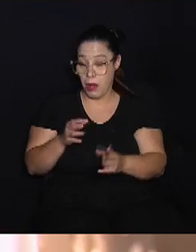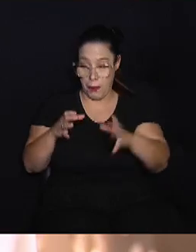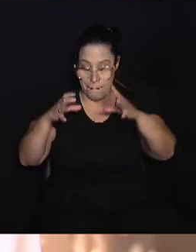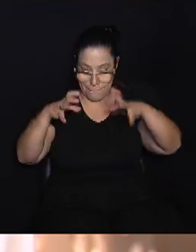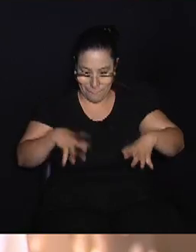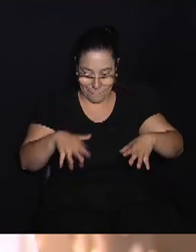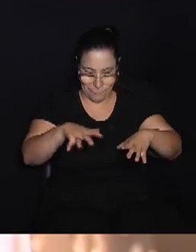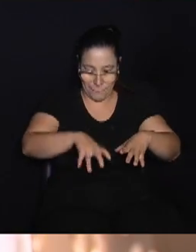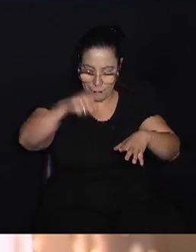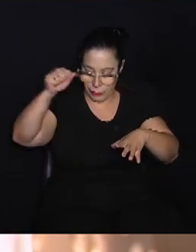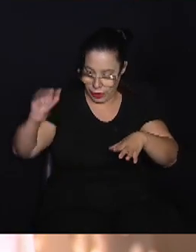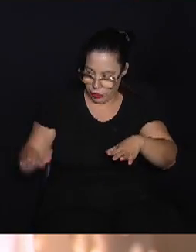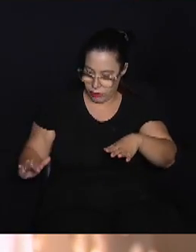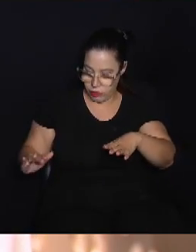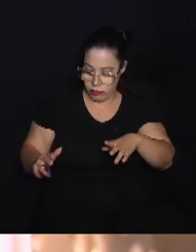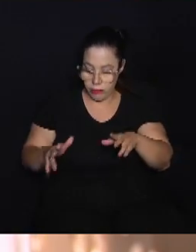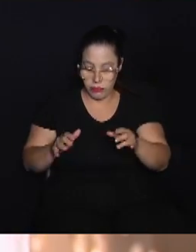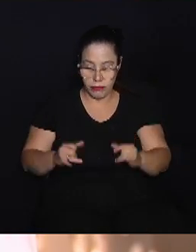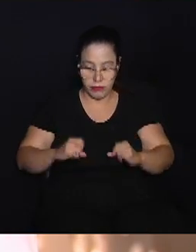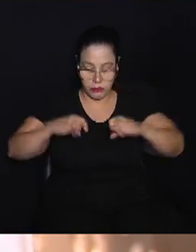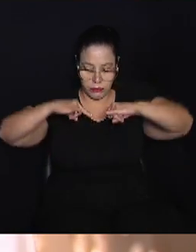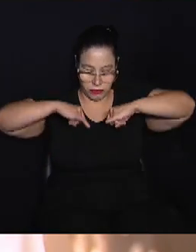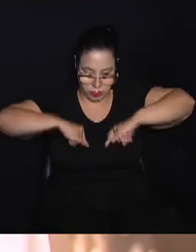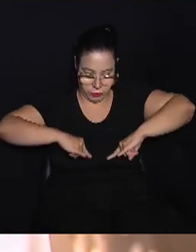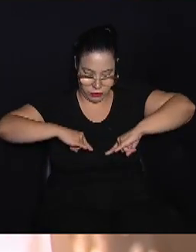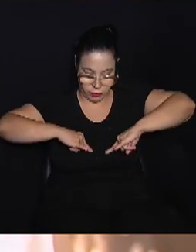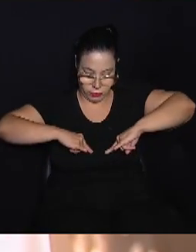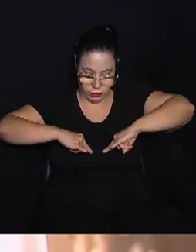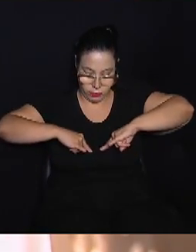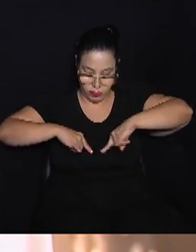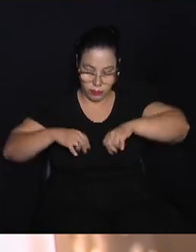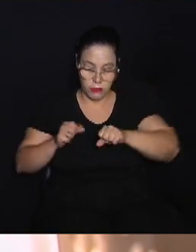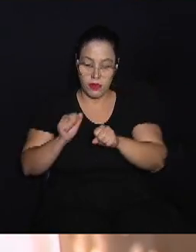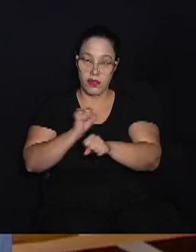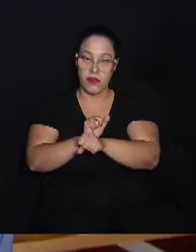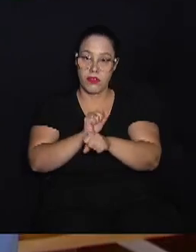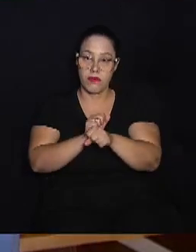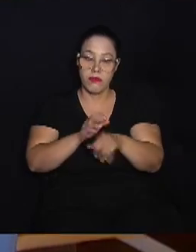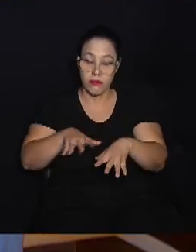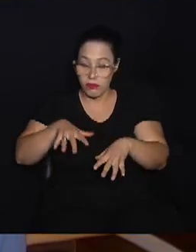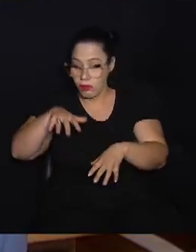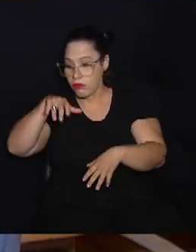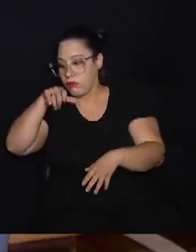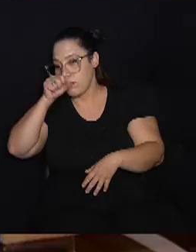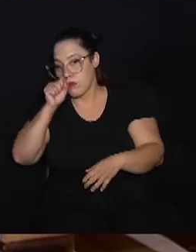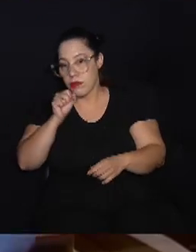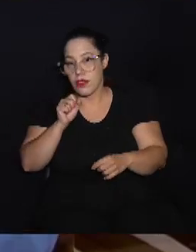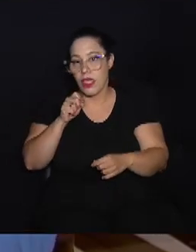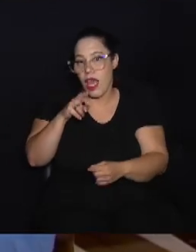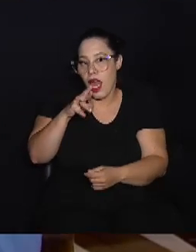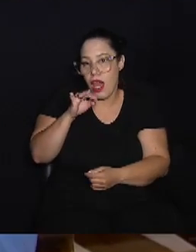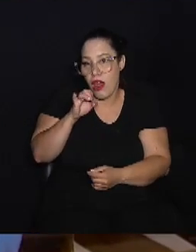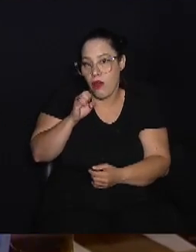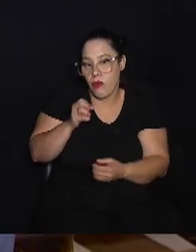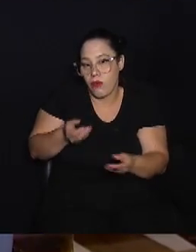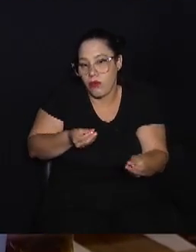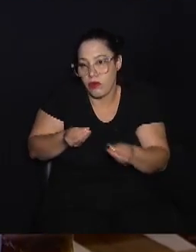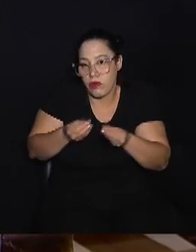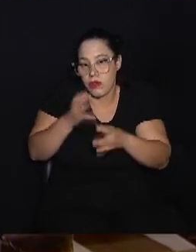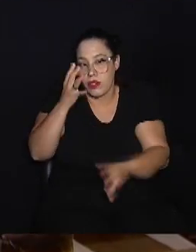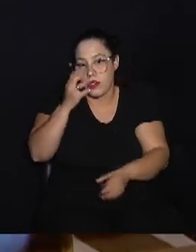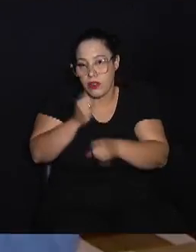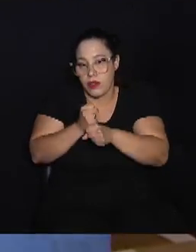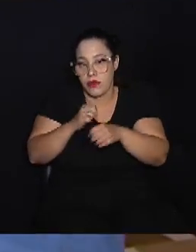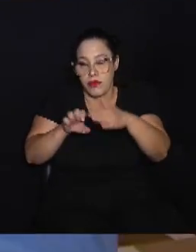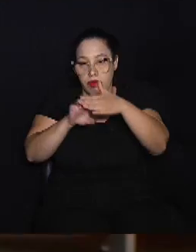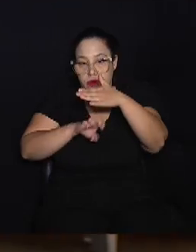com certeza, do lado, principalmente da cama, próximo do local onde vai respirar. Kelvis é engenheiro de aplicação de uma